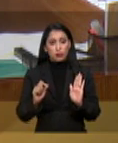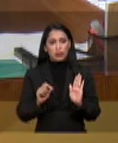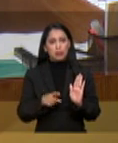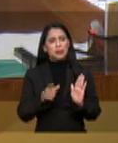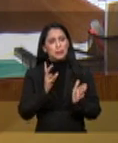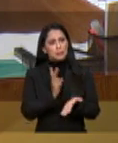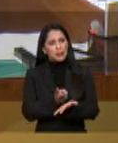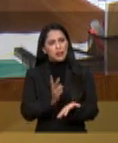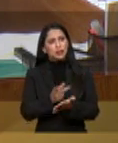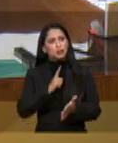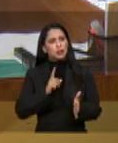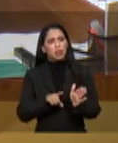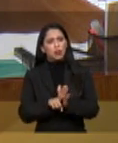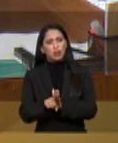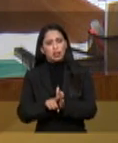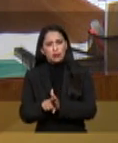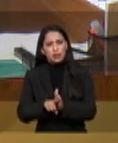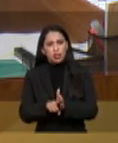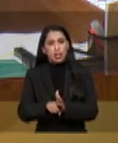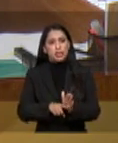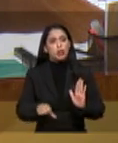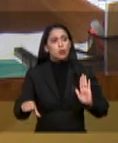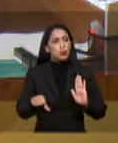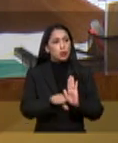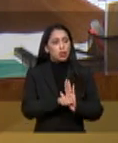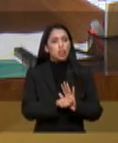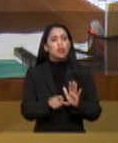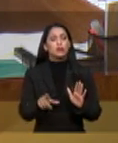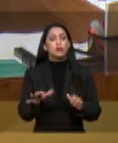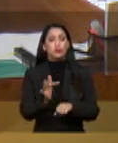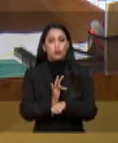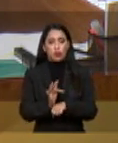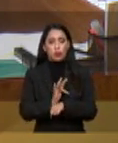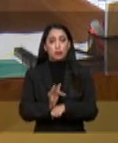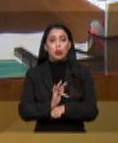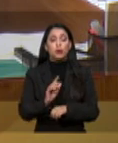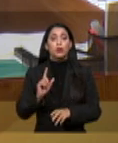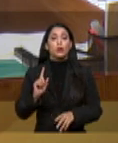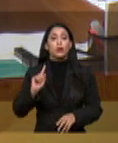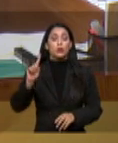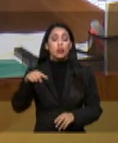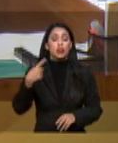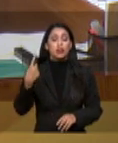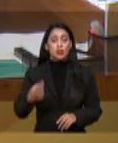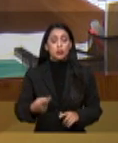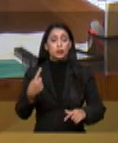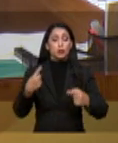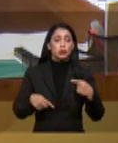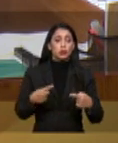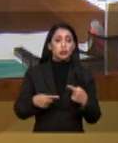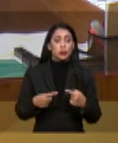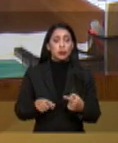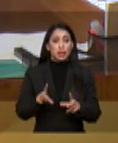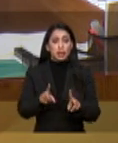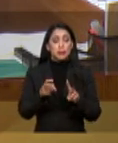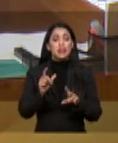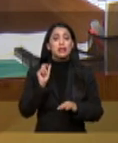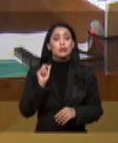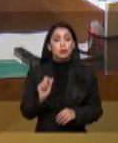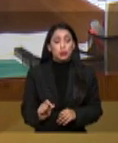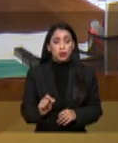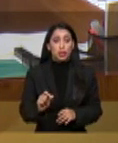investigação mencionar a conduta tipificada como crime formal, do debate que se sucede vem a constatação de voltar-se